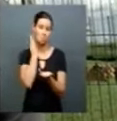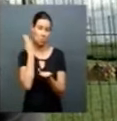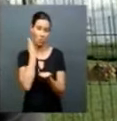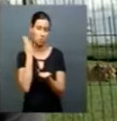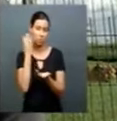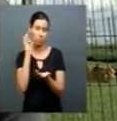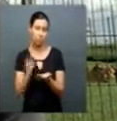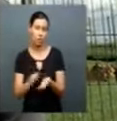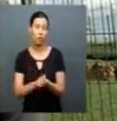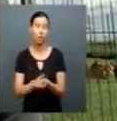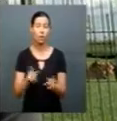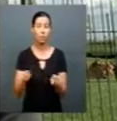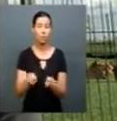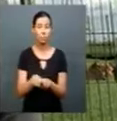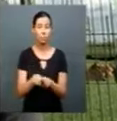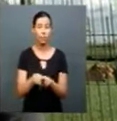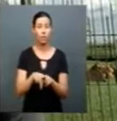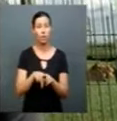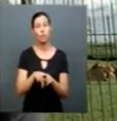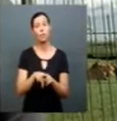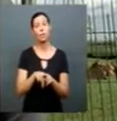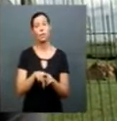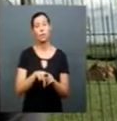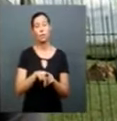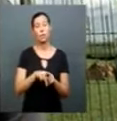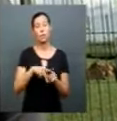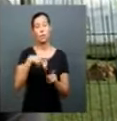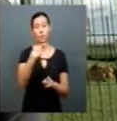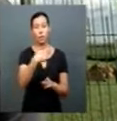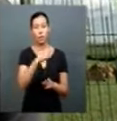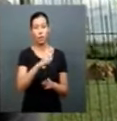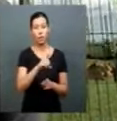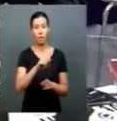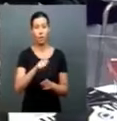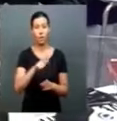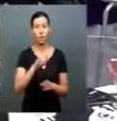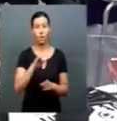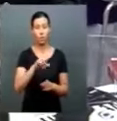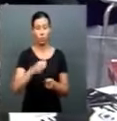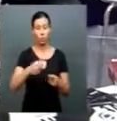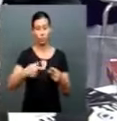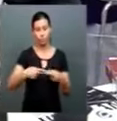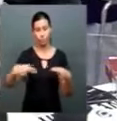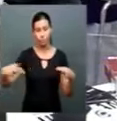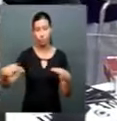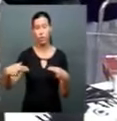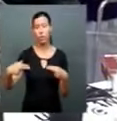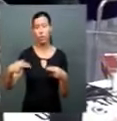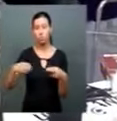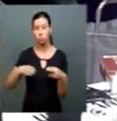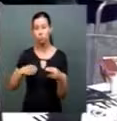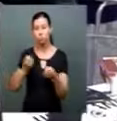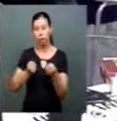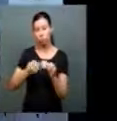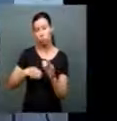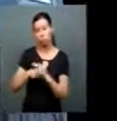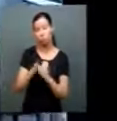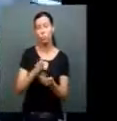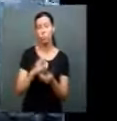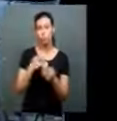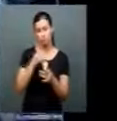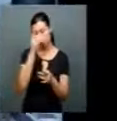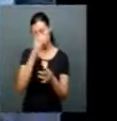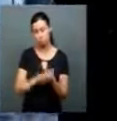pedágios para abertura automática de cancelas e coisas afins. E tem outros dois estudantes da UFU que